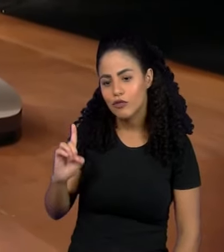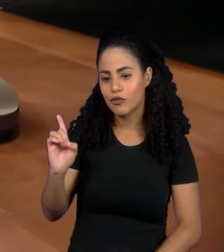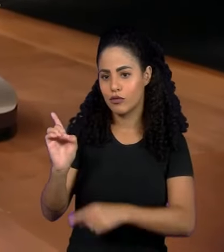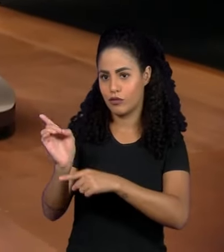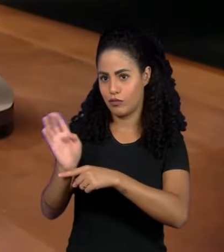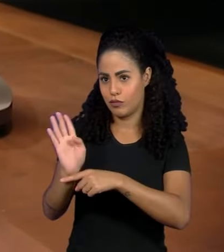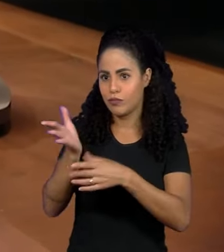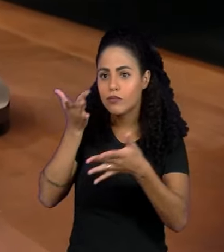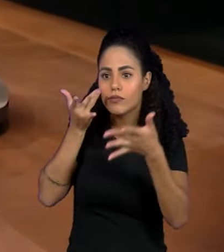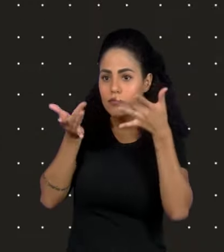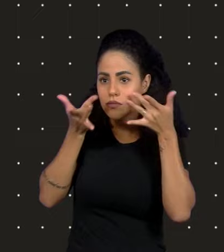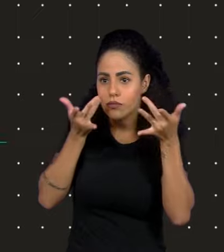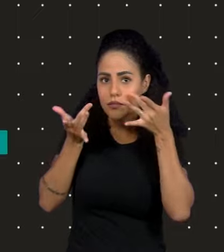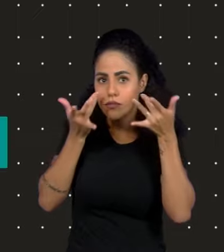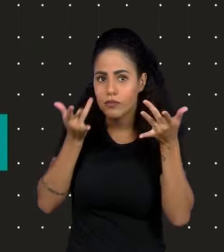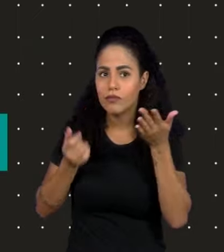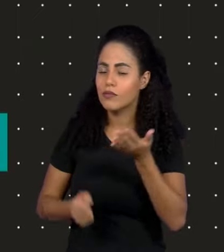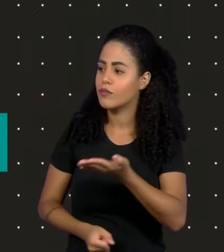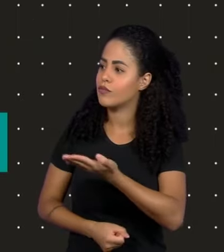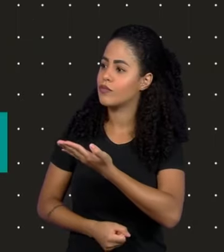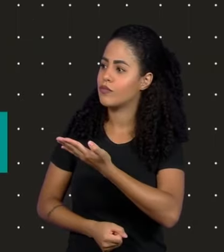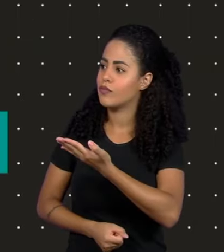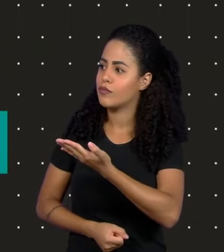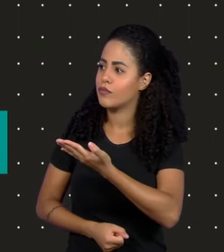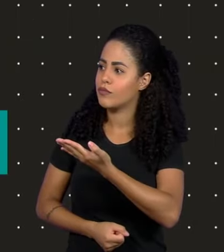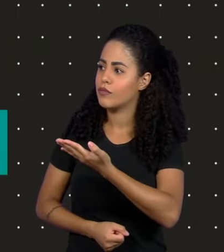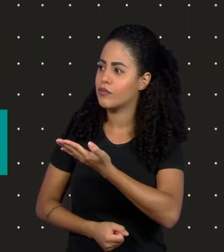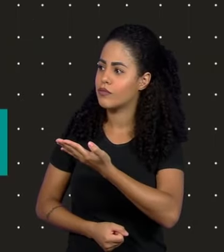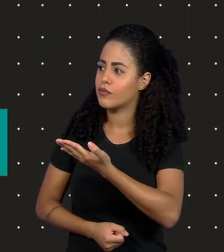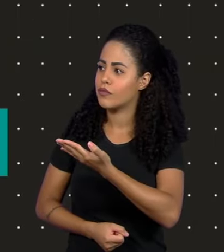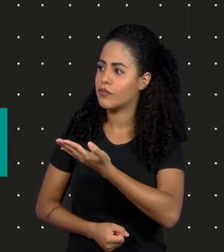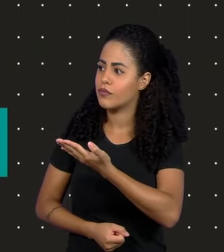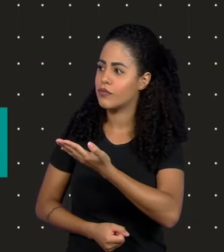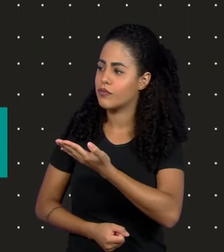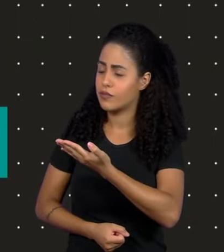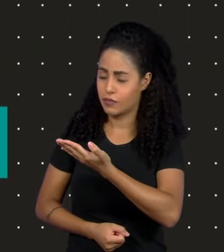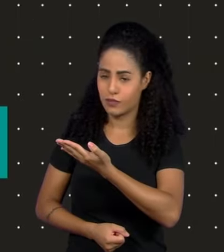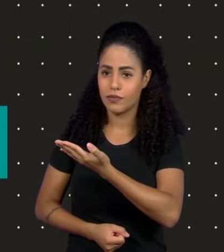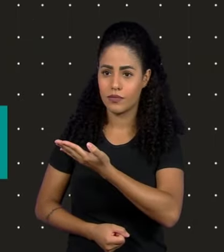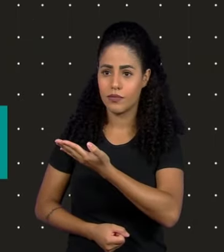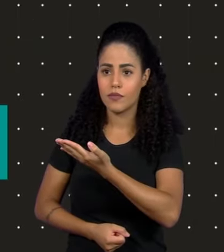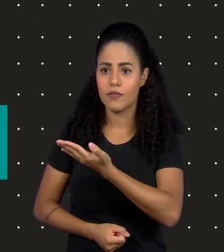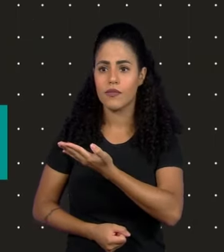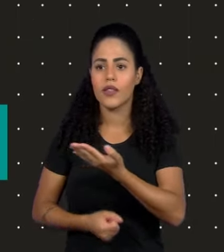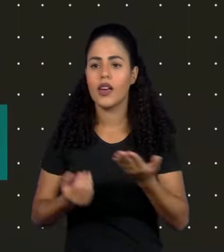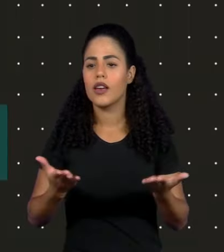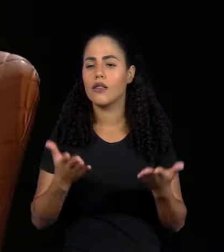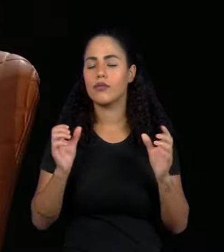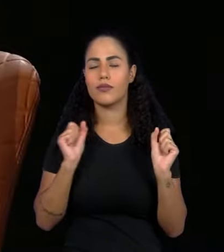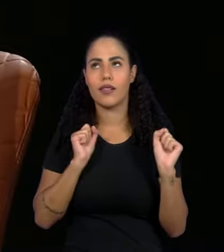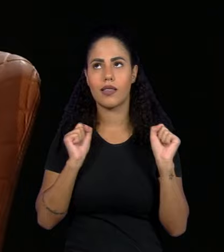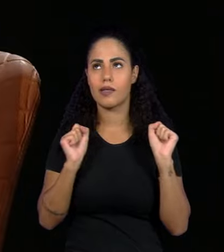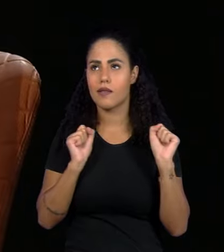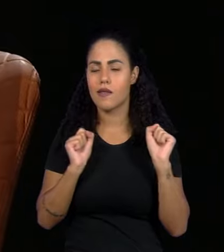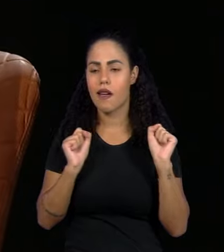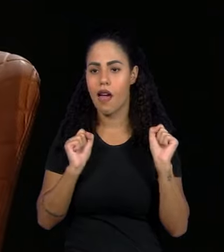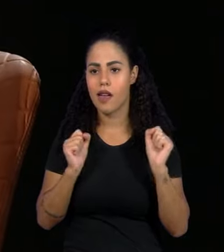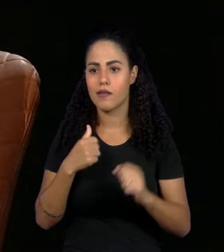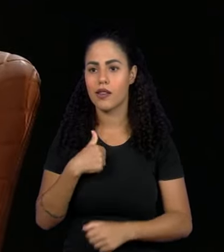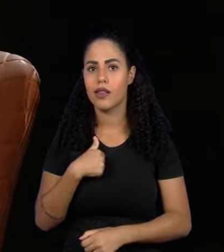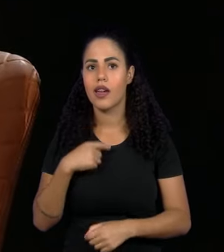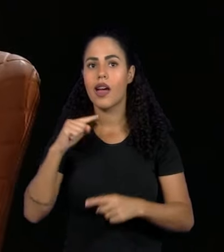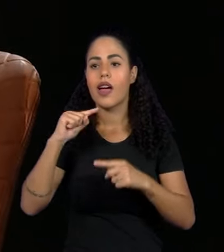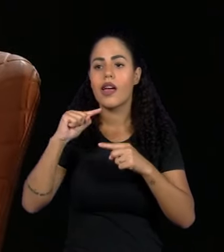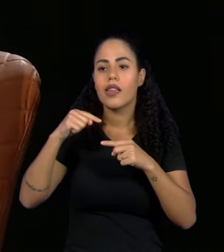foi o Todo Anjo é Terrível, com Madame Morrinot, que eu adorava Madame Morrinot. Depois ela